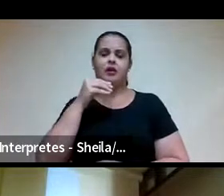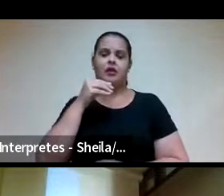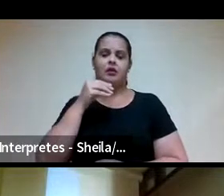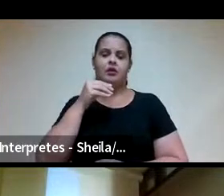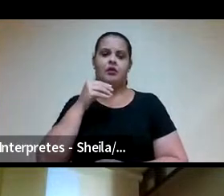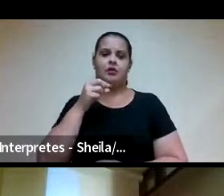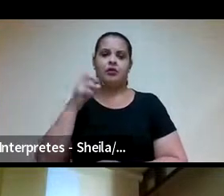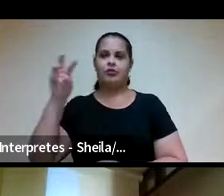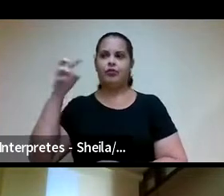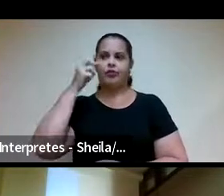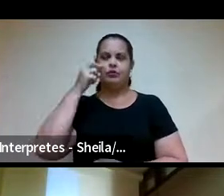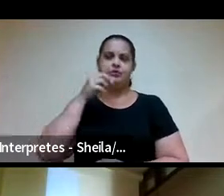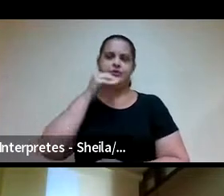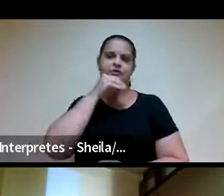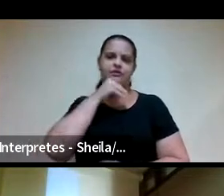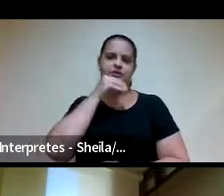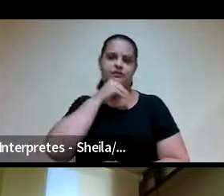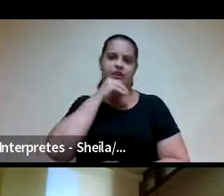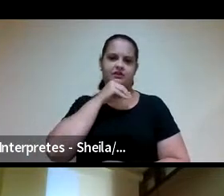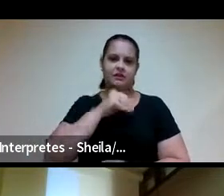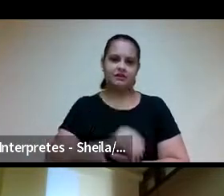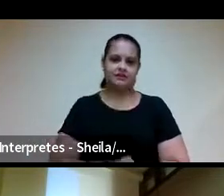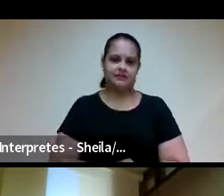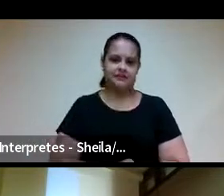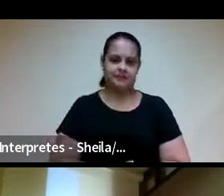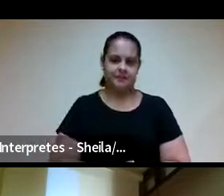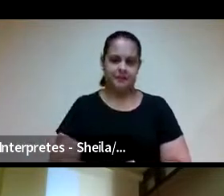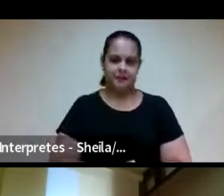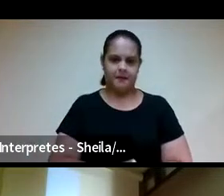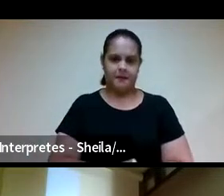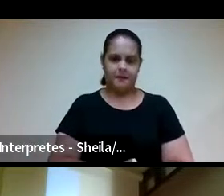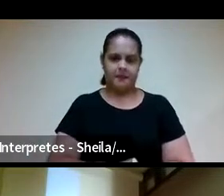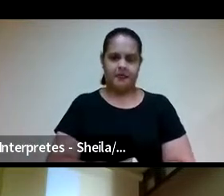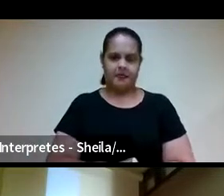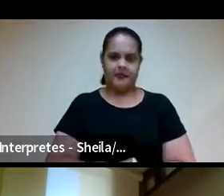A parte autora da AGE